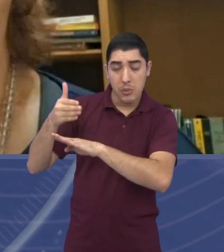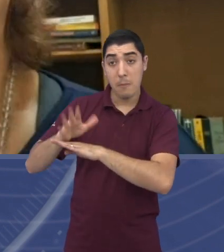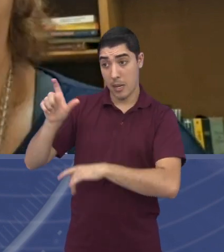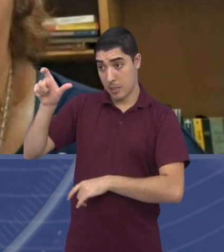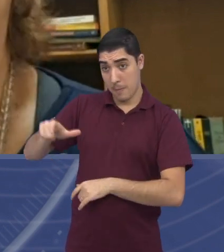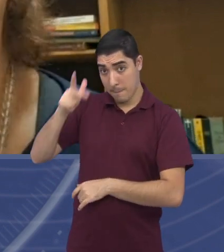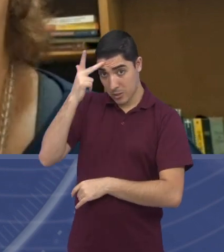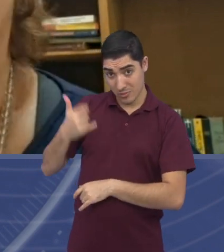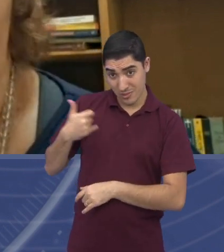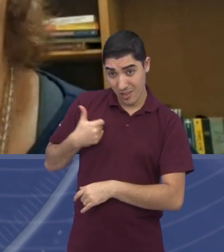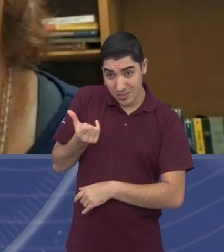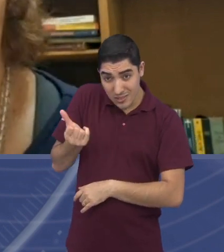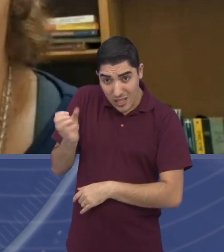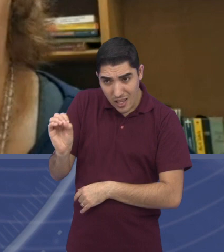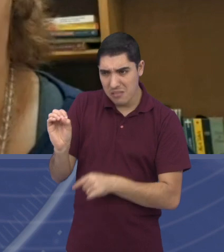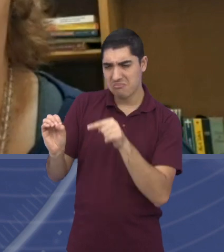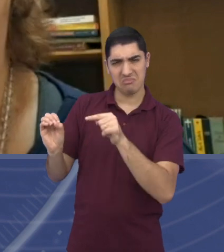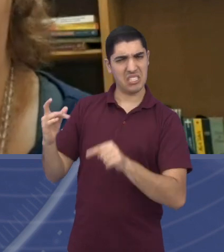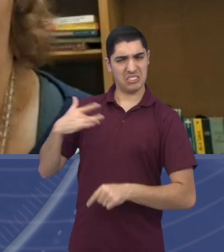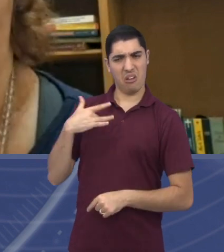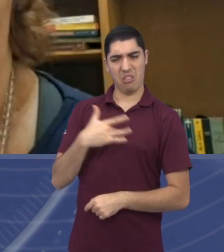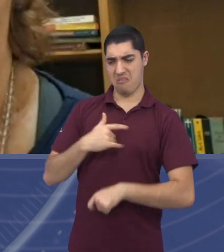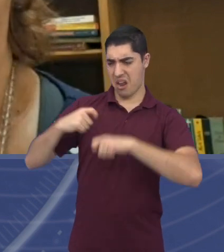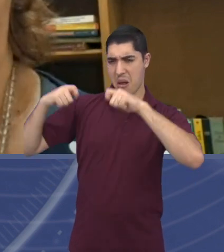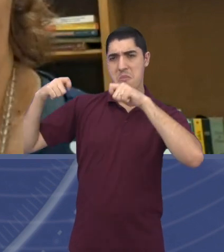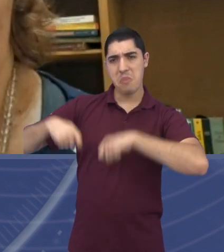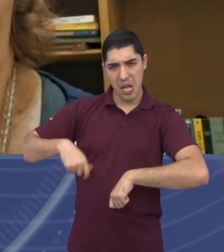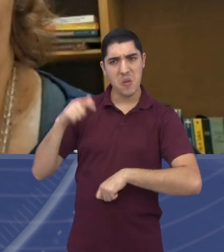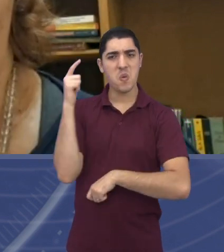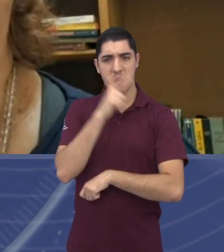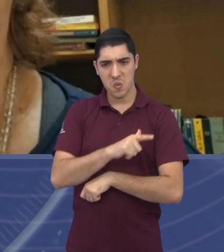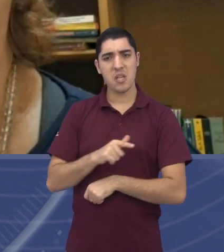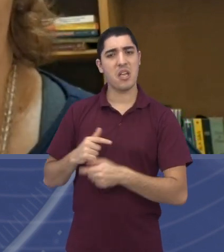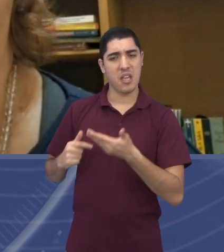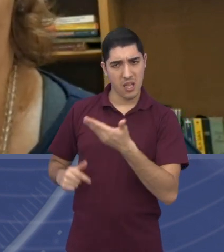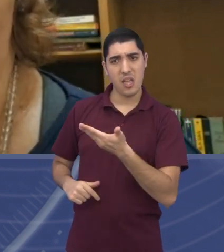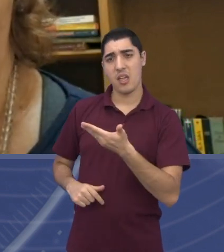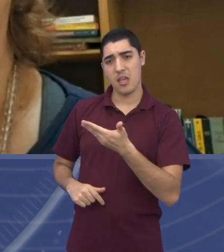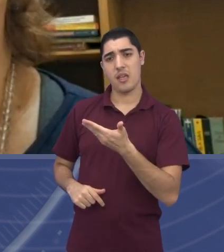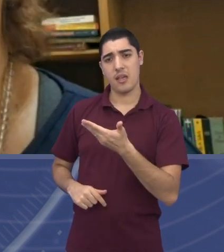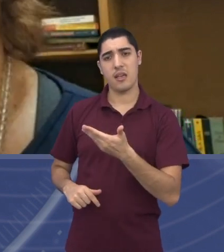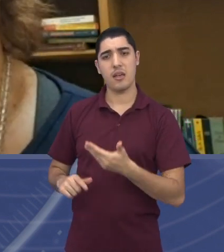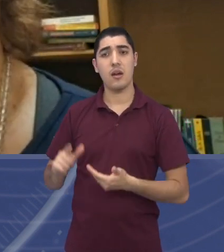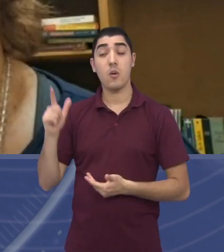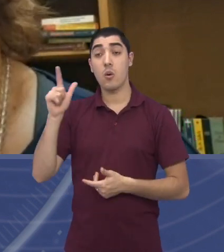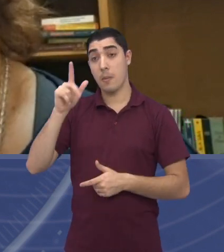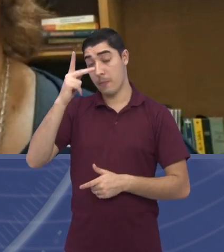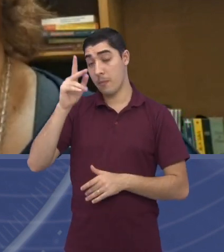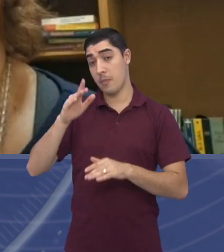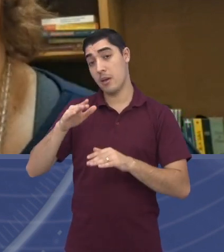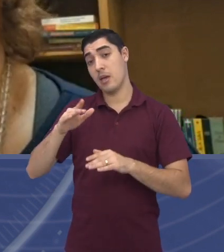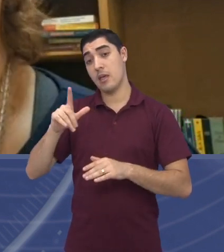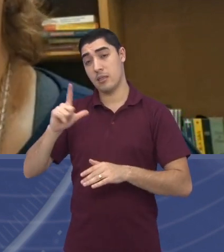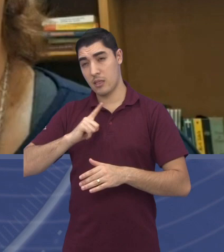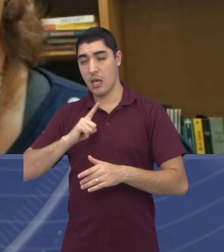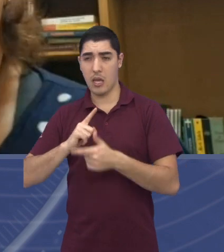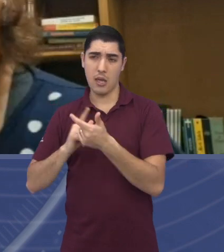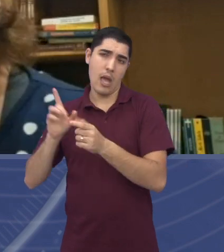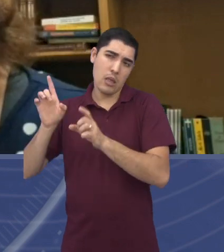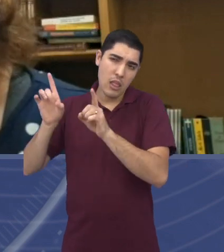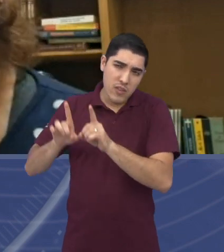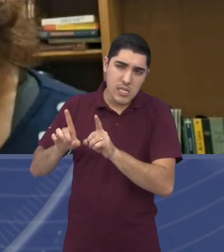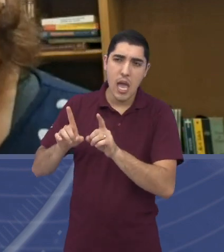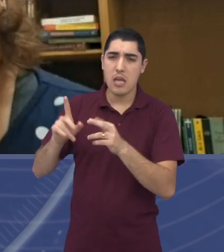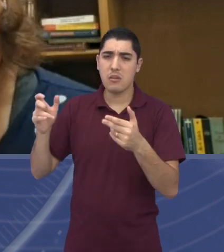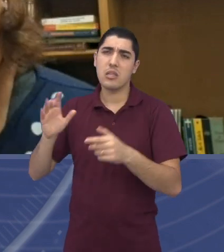anos é absolutamente saudável, capaz, né? Você vai ter mais deficiências, mais limites, mas